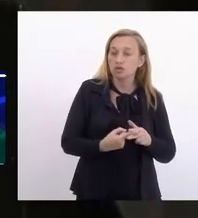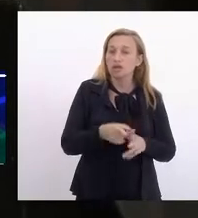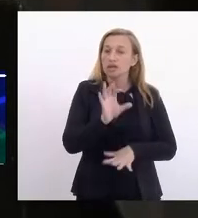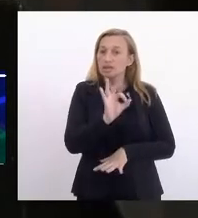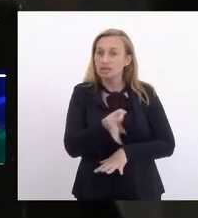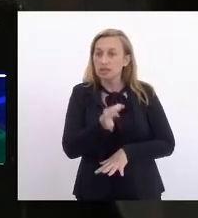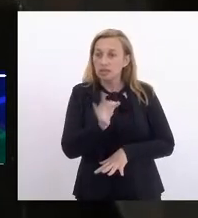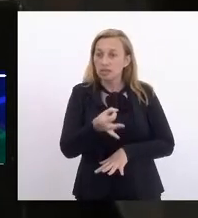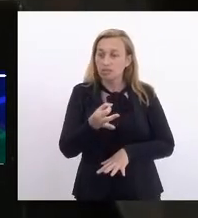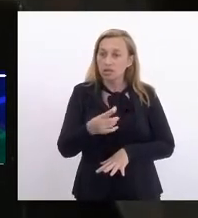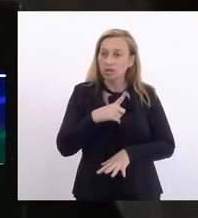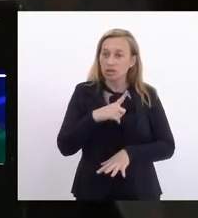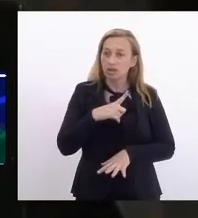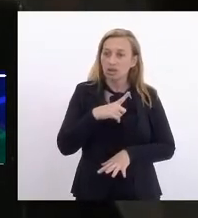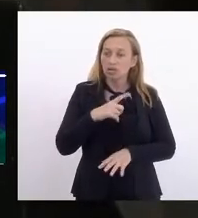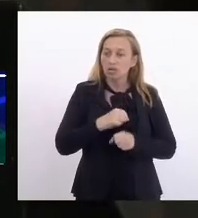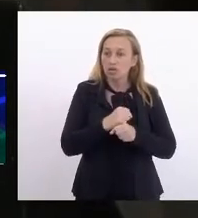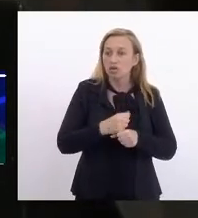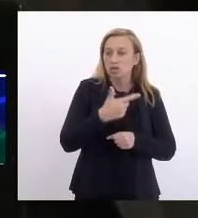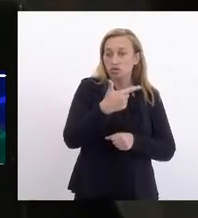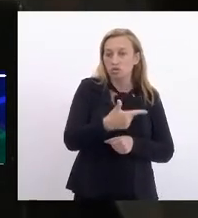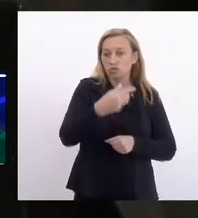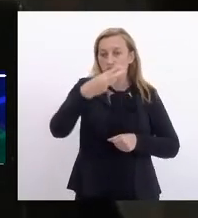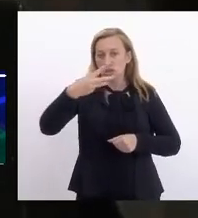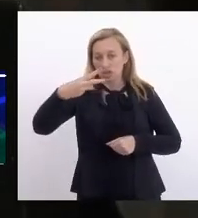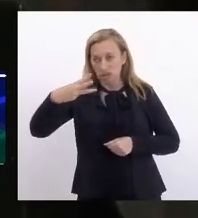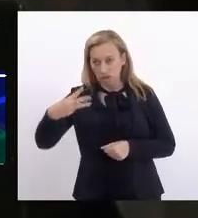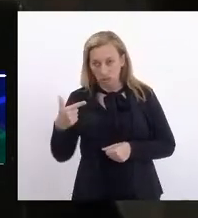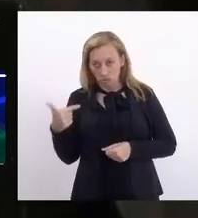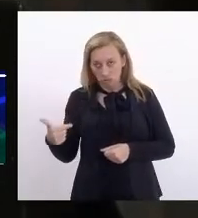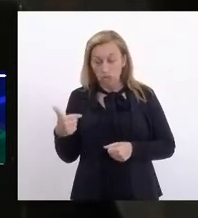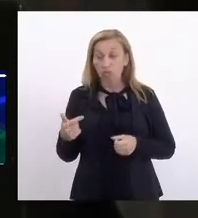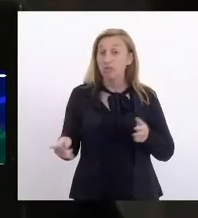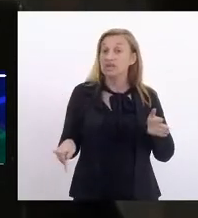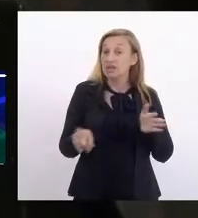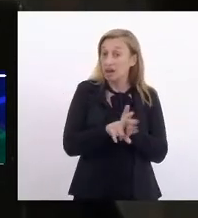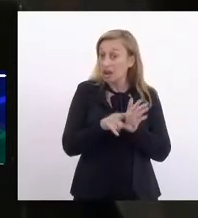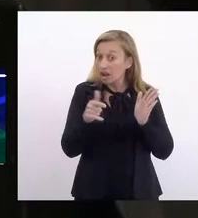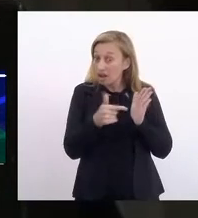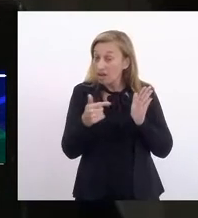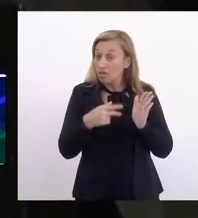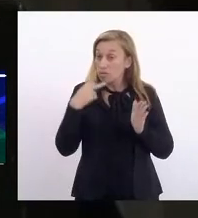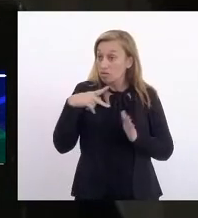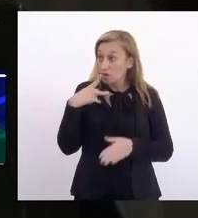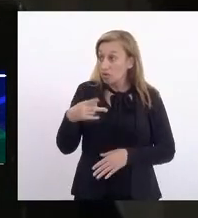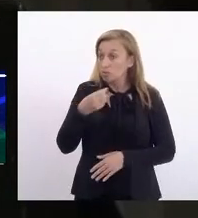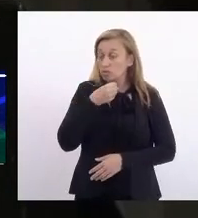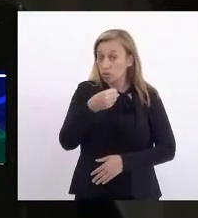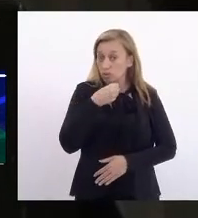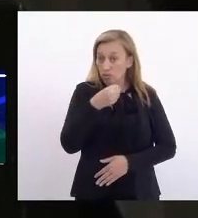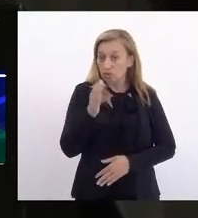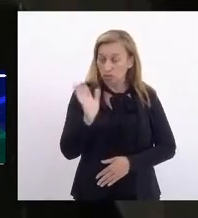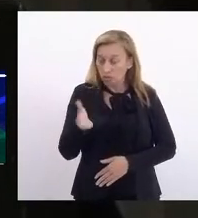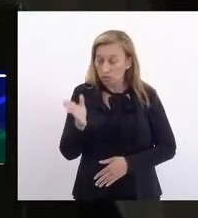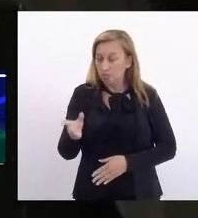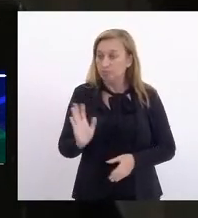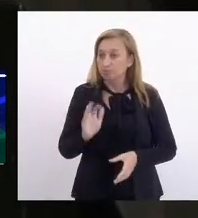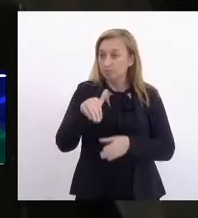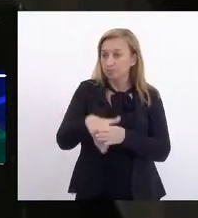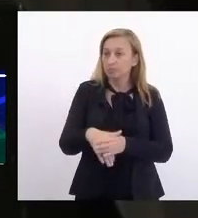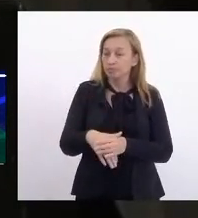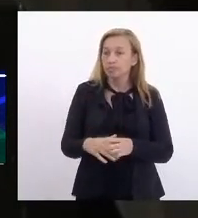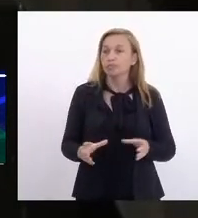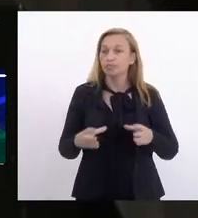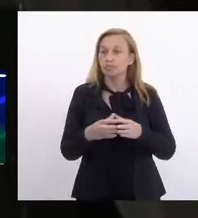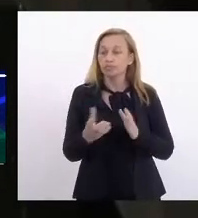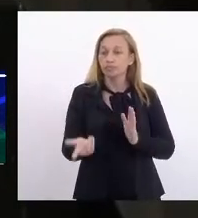justamente alcançar o ano de 2032. Por esta lei, como acabou de dizer agora ao microfone de aparte, dando o seu voto pela Comissão de